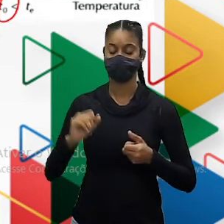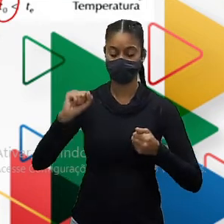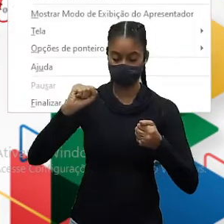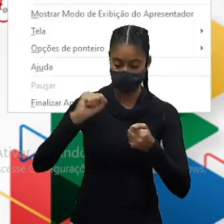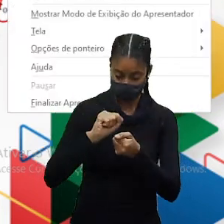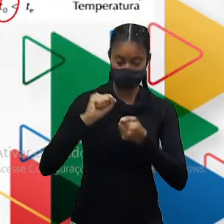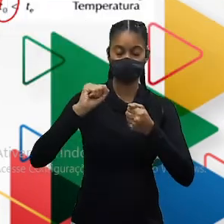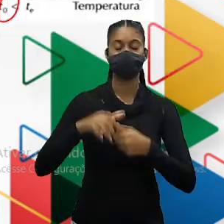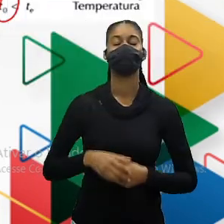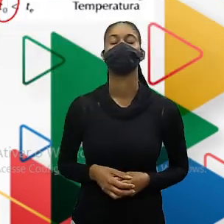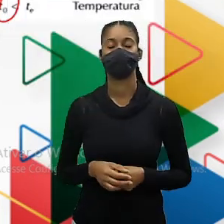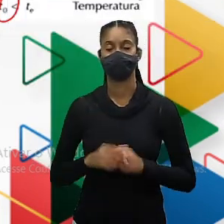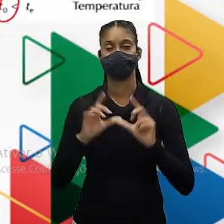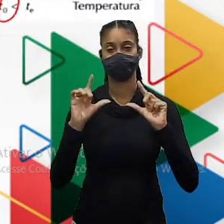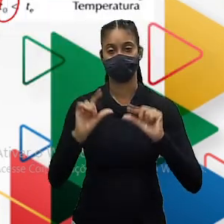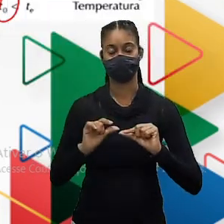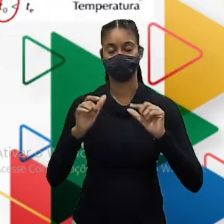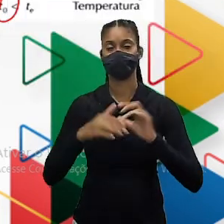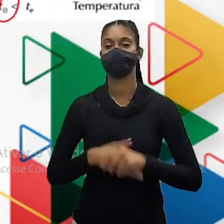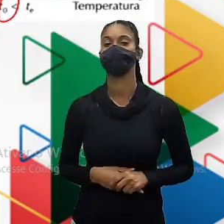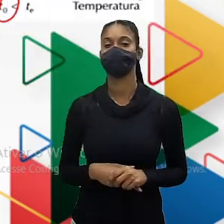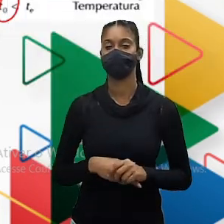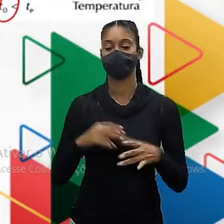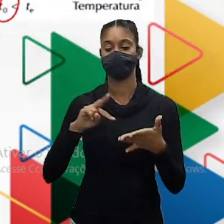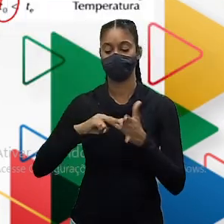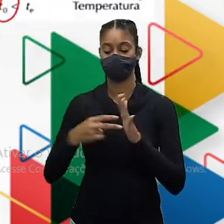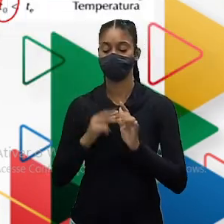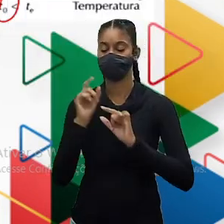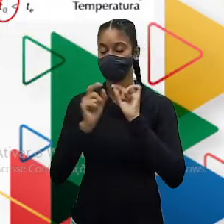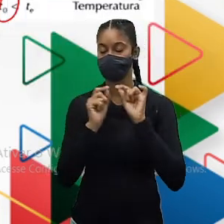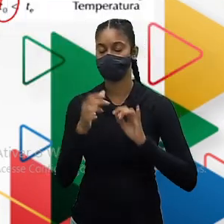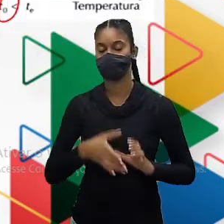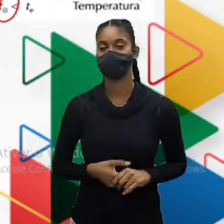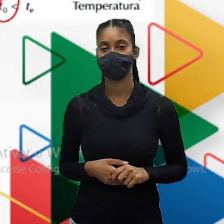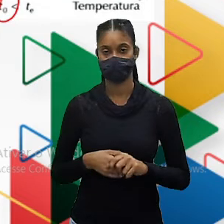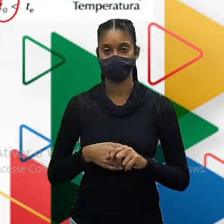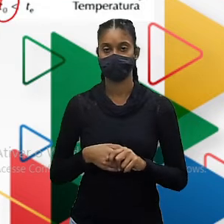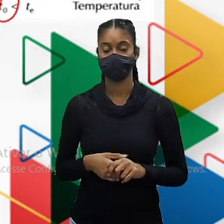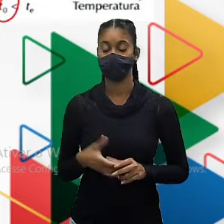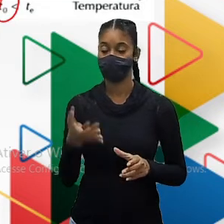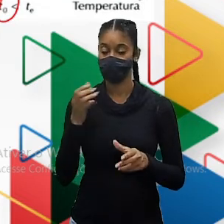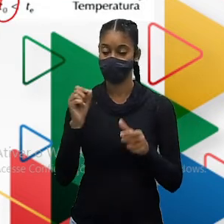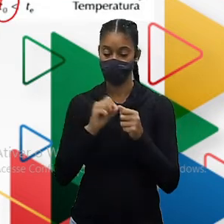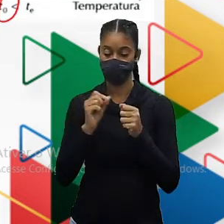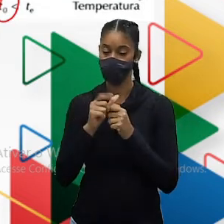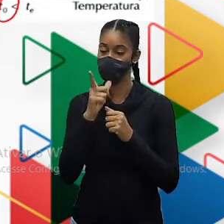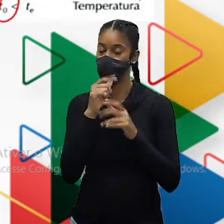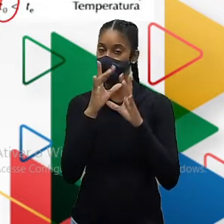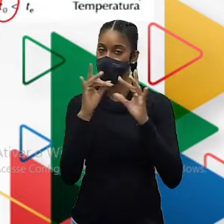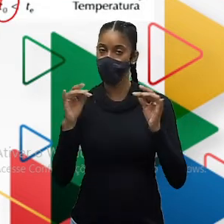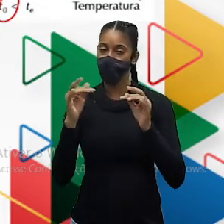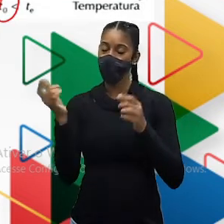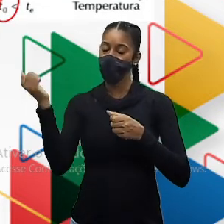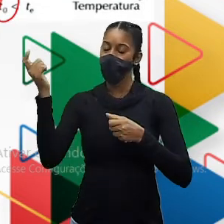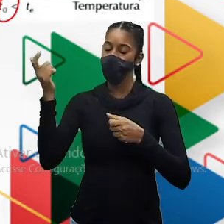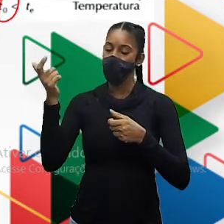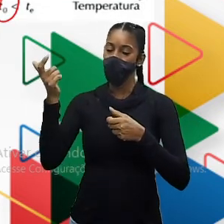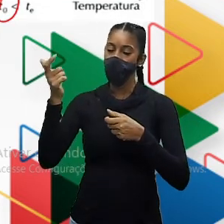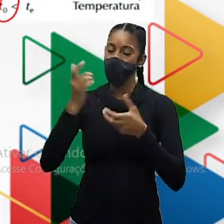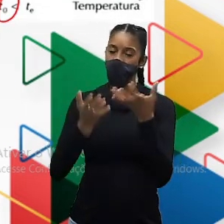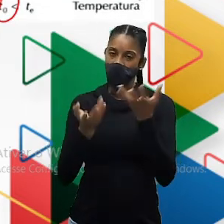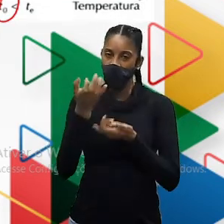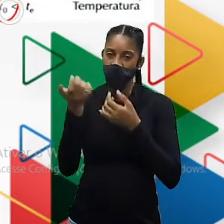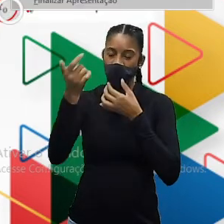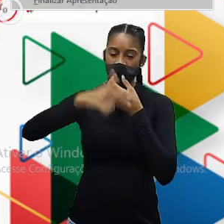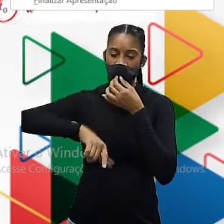vapor diminuiu. O que vai acontecer na prática? Se eu quiser fazer com que esse líquido volte a ferver, a temperatura